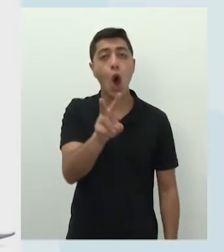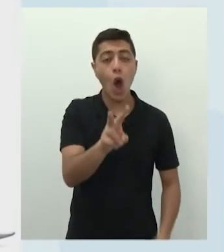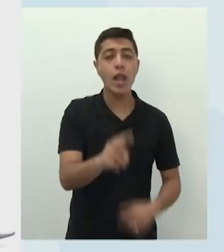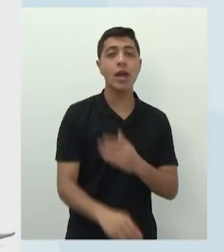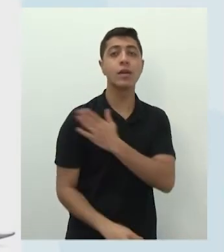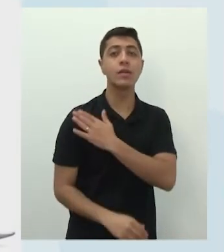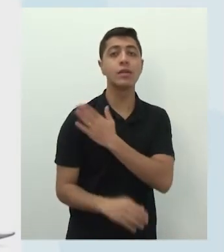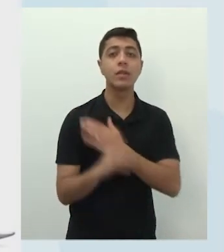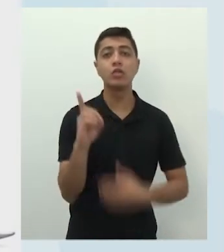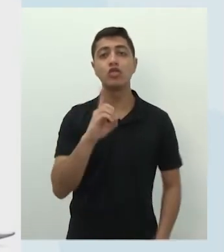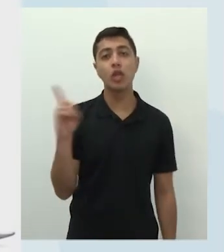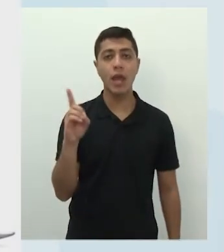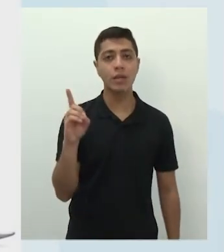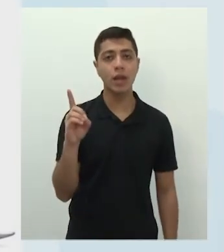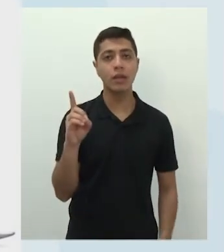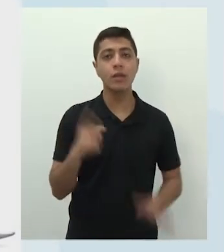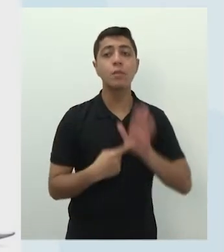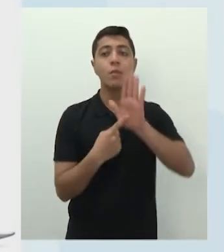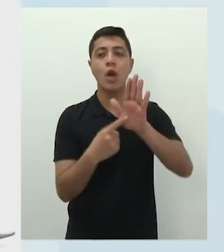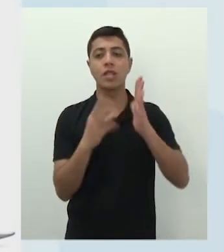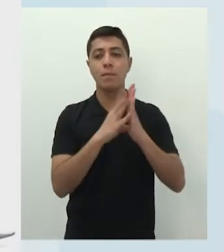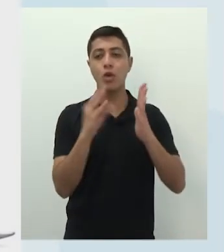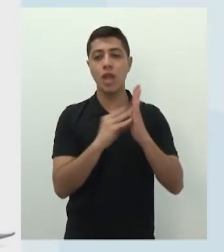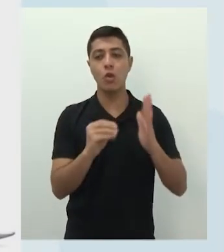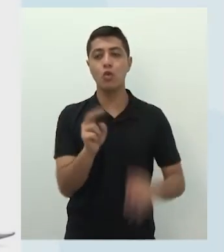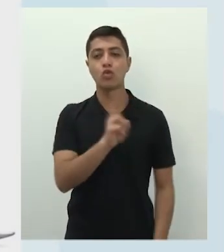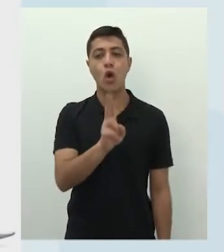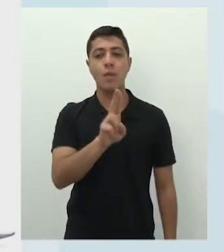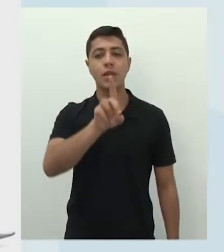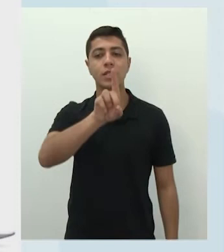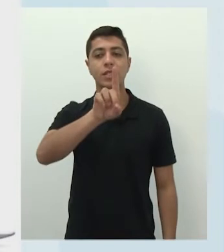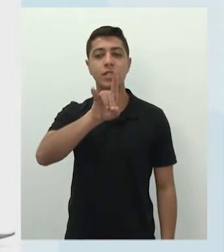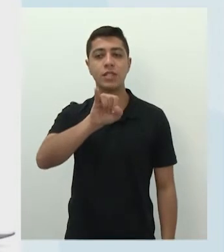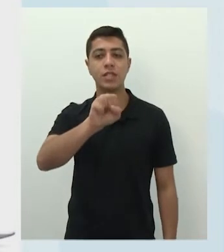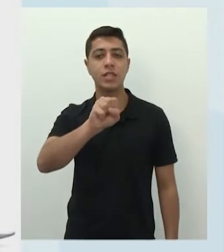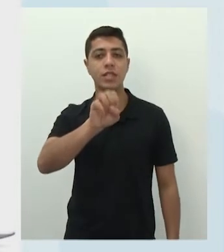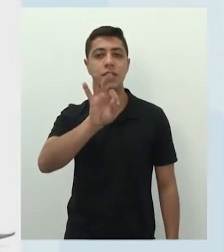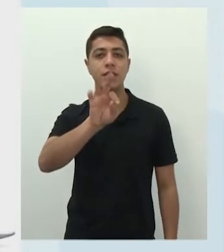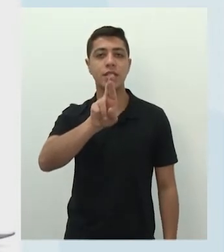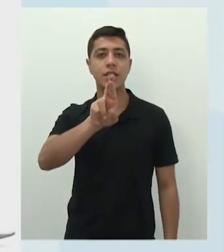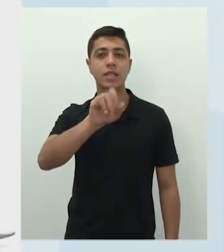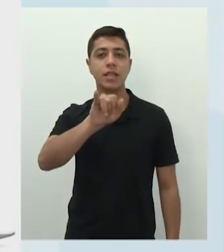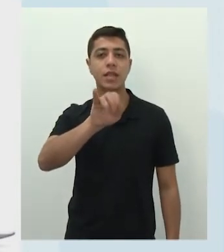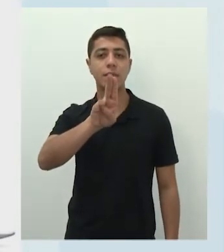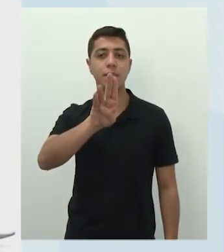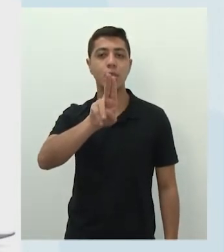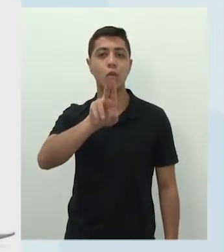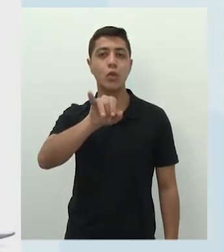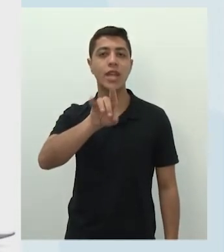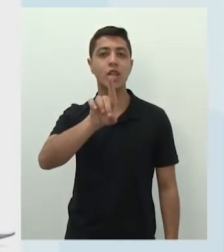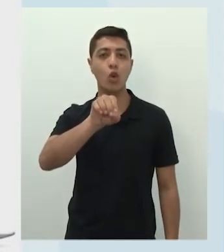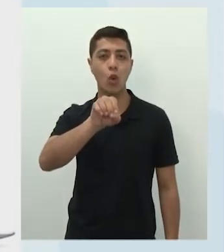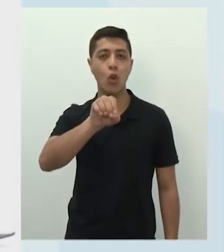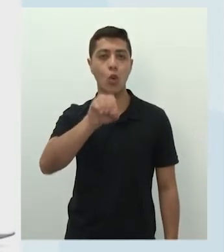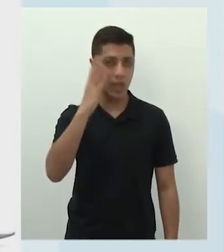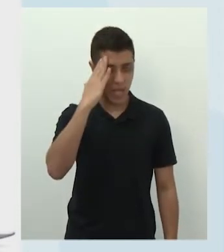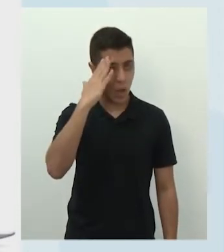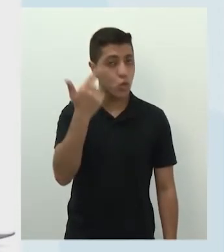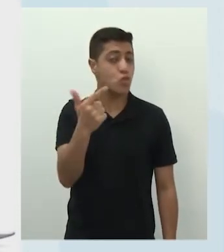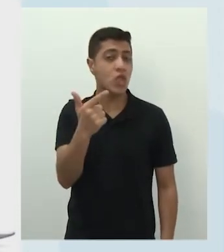modelo distribuído. Não existe mais centro, não existe mais um comandante, todos mais ou